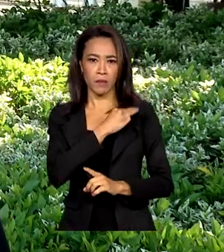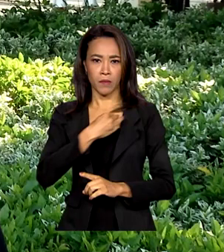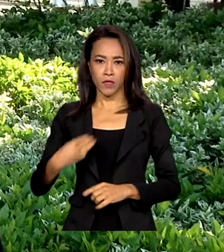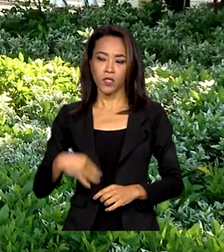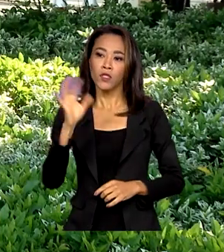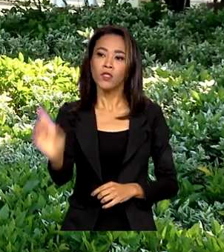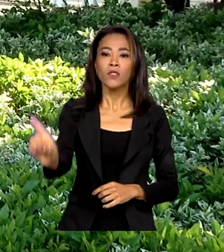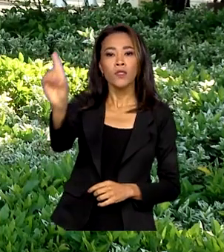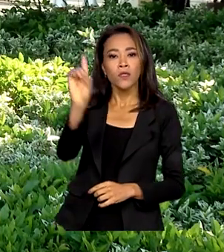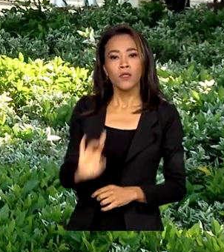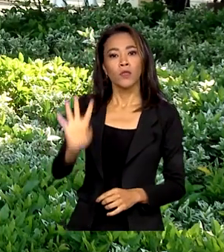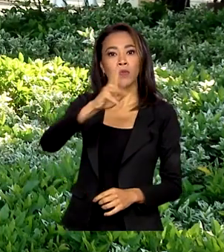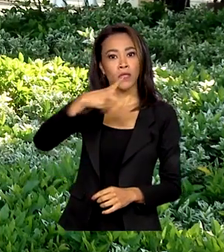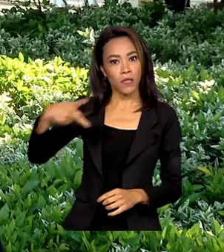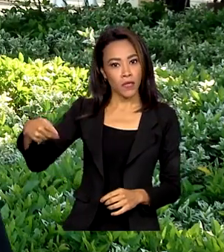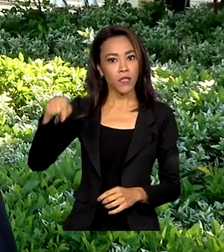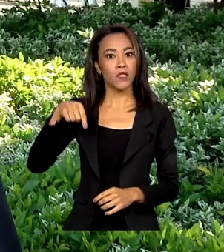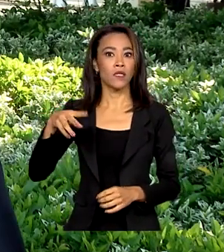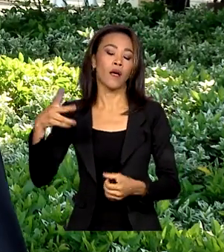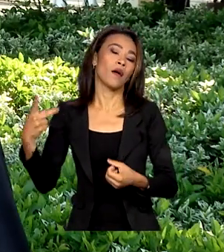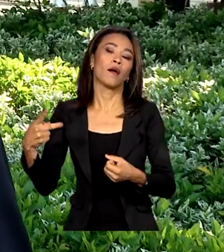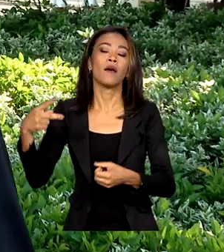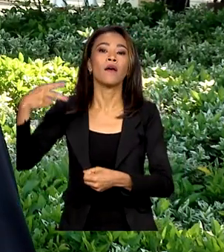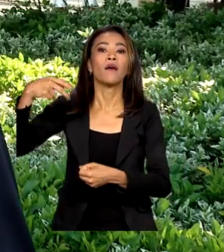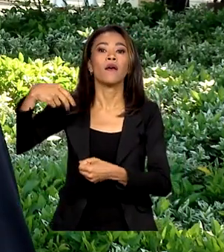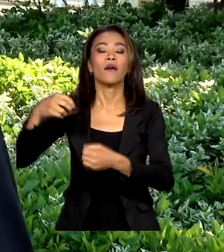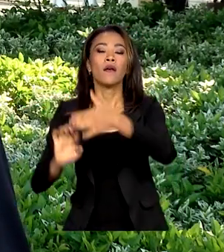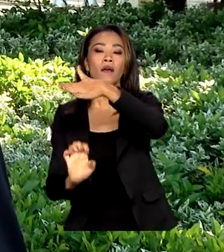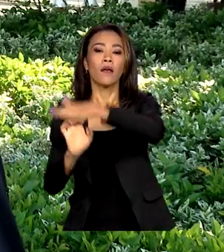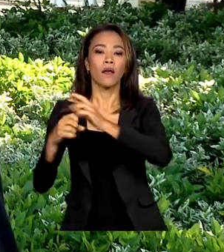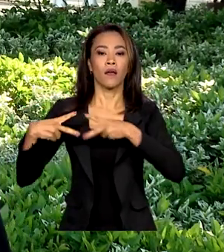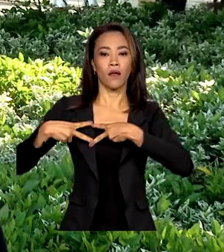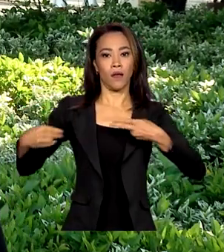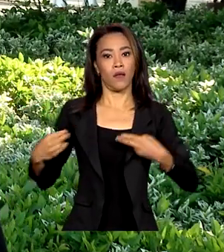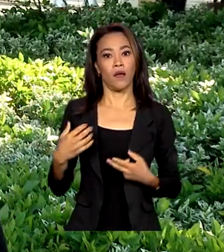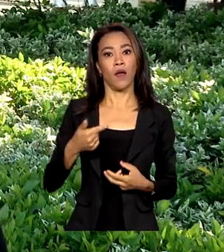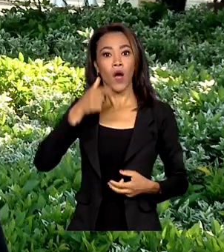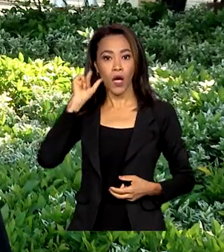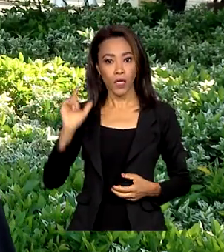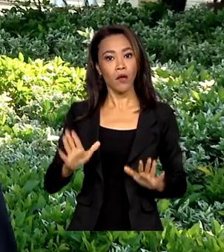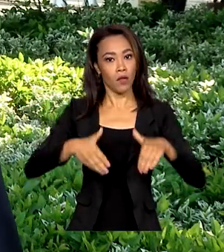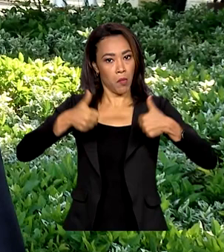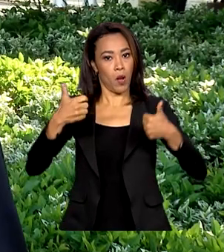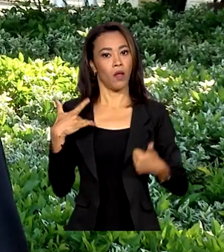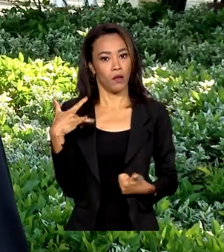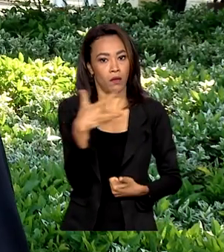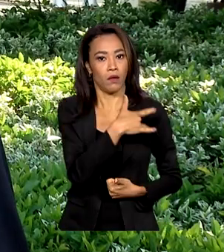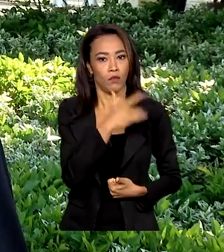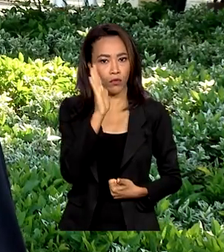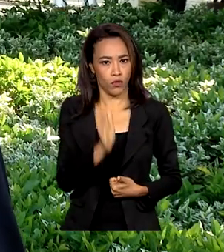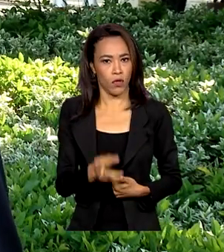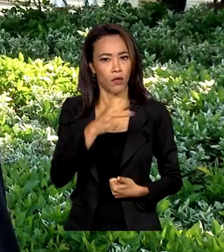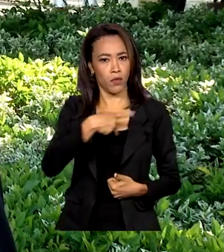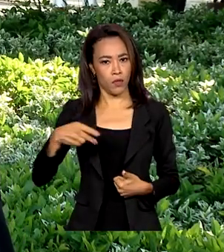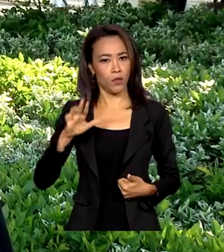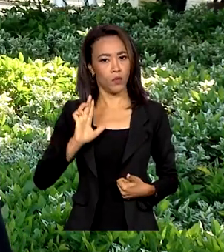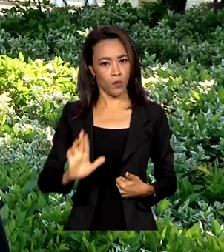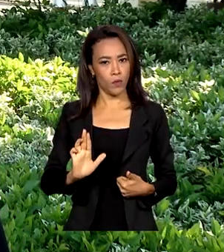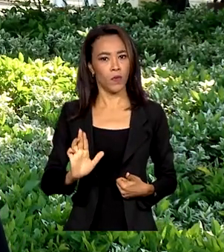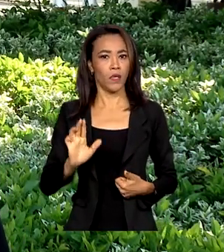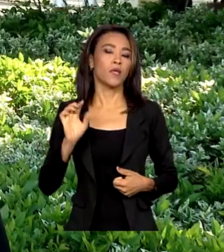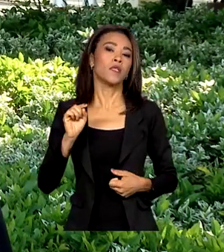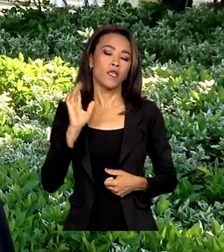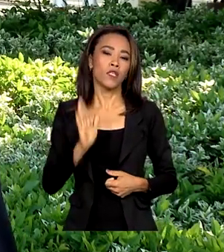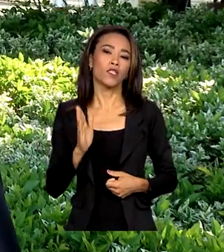com a melhora no estádio de saúde, né, do presidente, a expectativa é que ele começasse a despachar, né, já do gabinete dele no Palácio